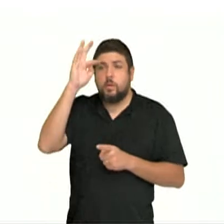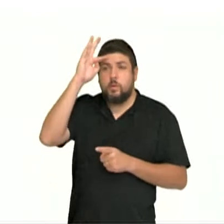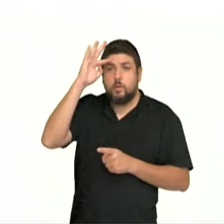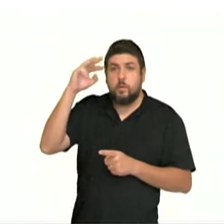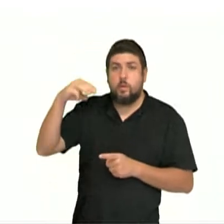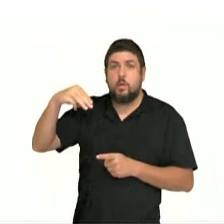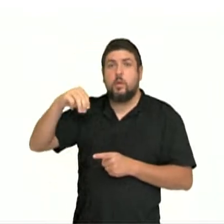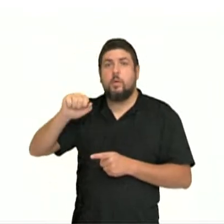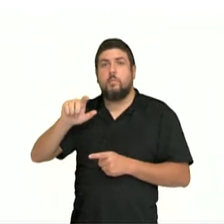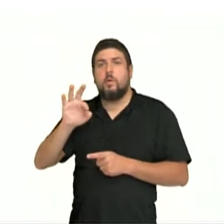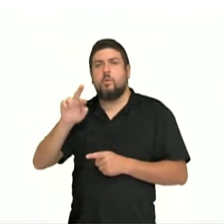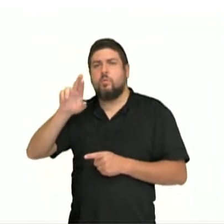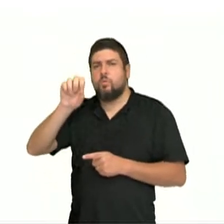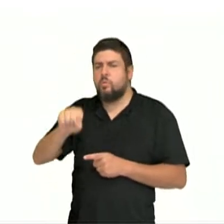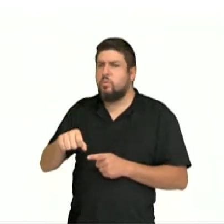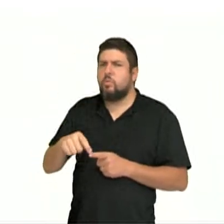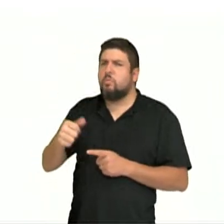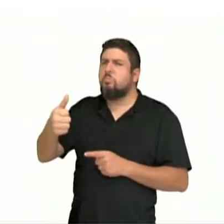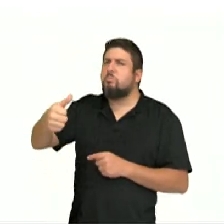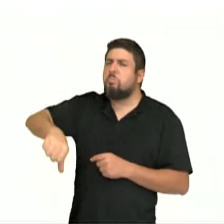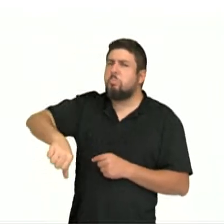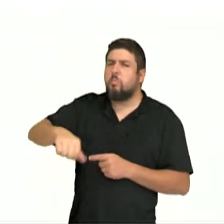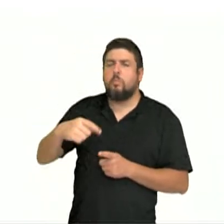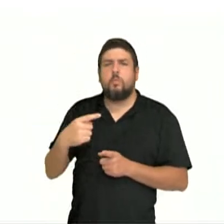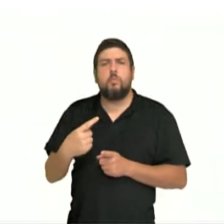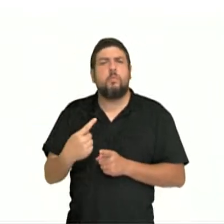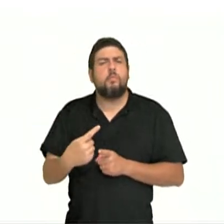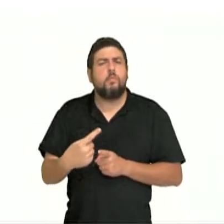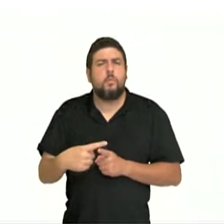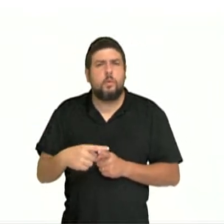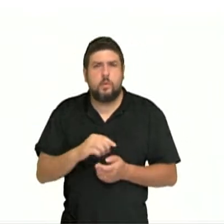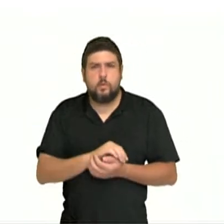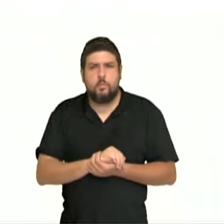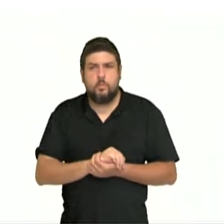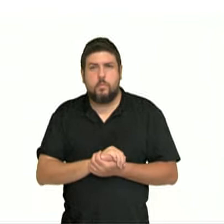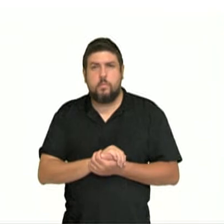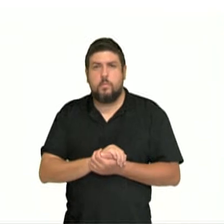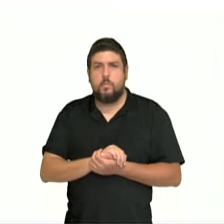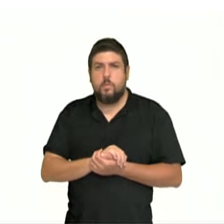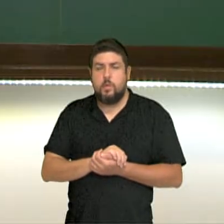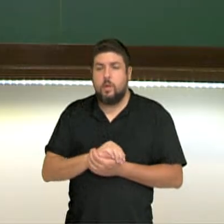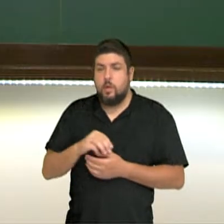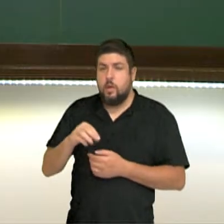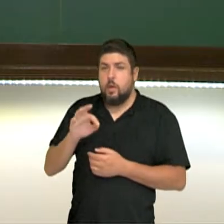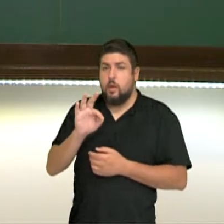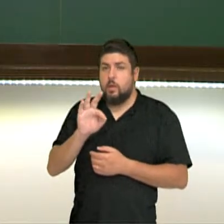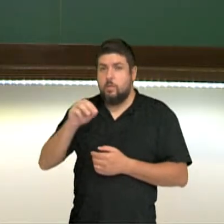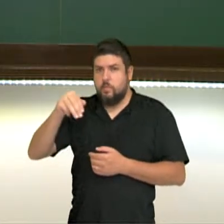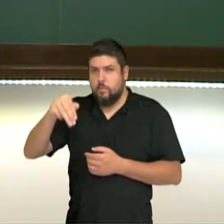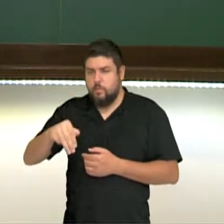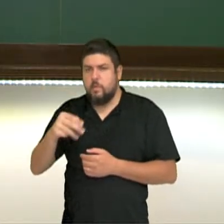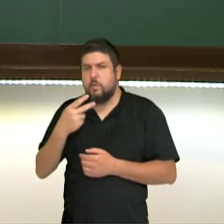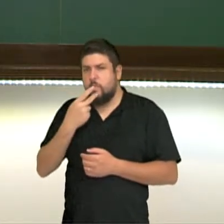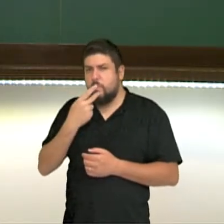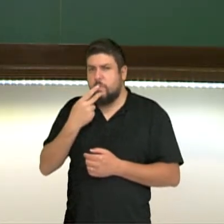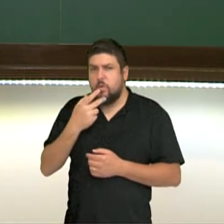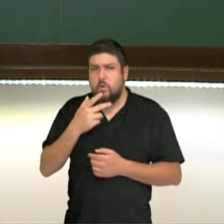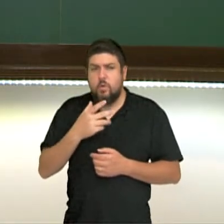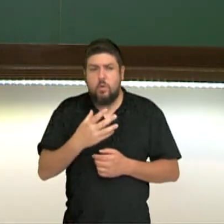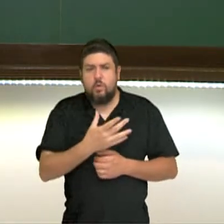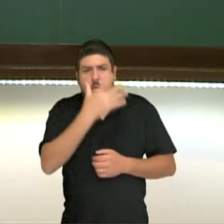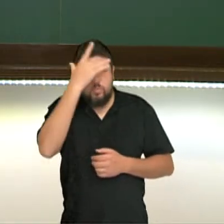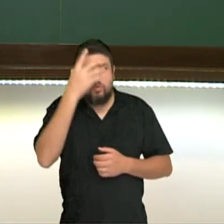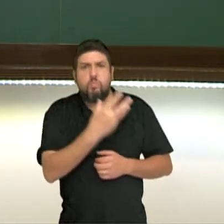não se confirmou Por que você acha que malthus falando que ele falava o que muita gente para